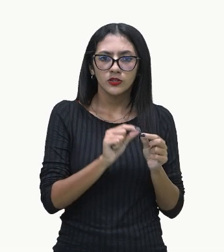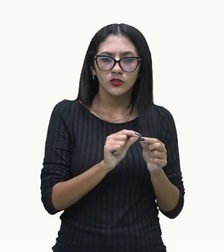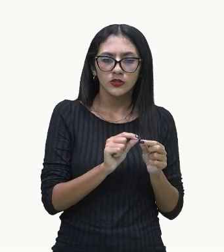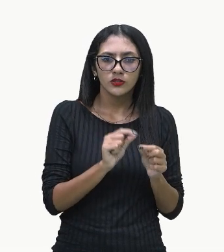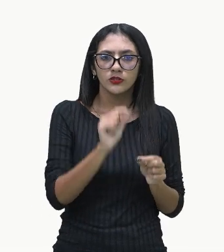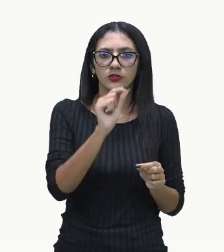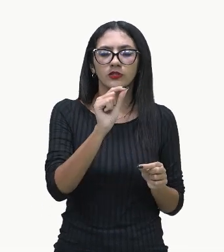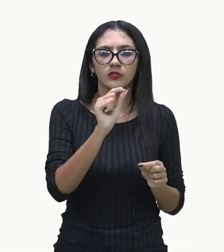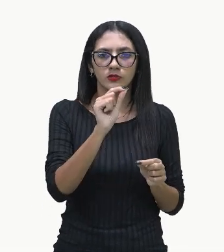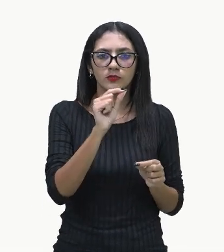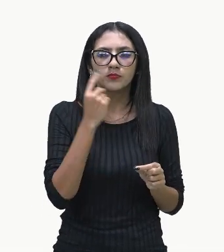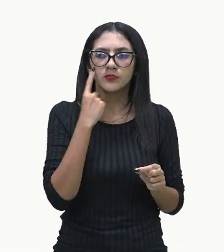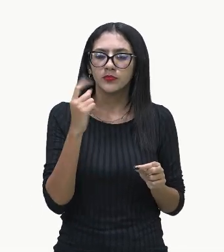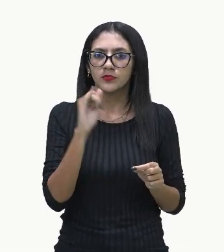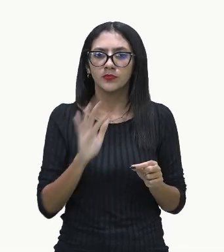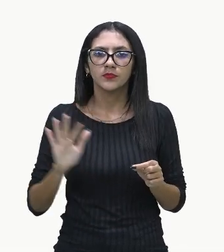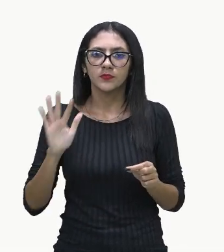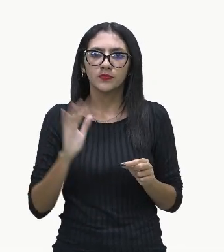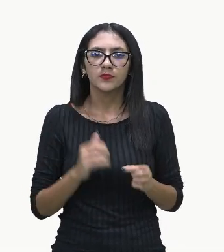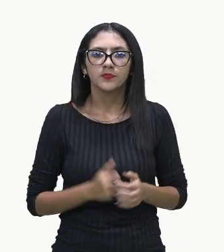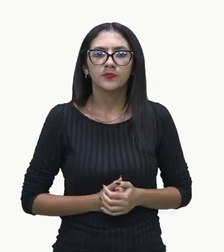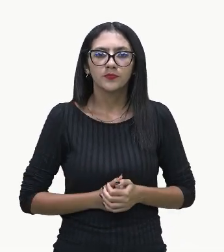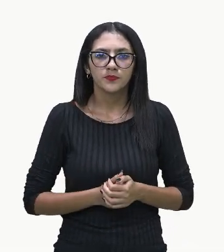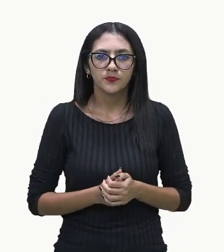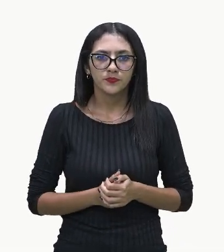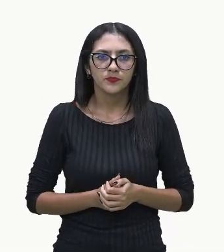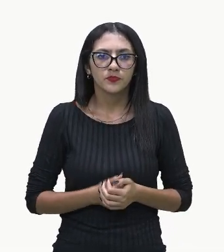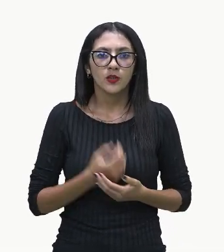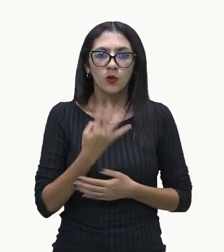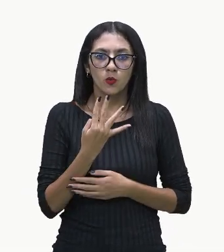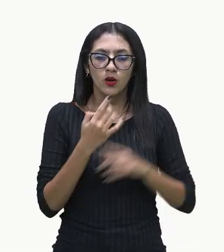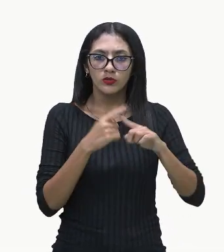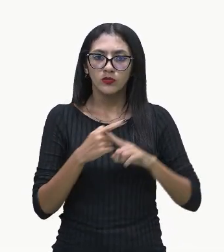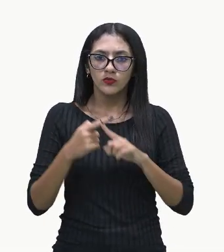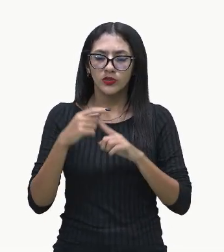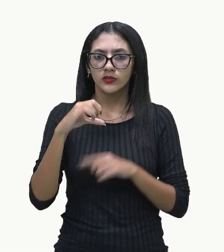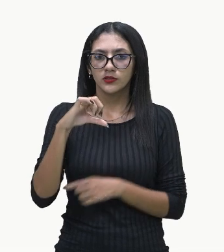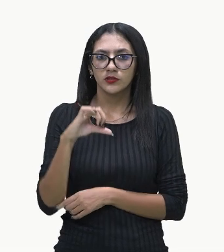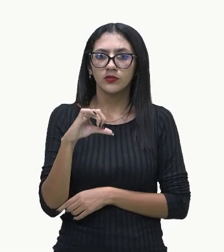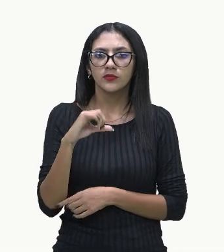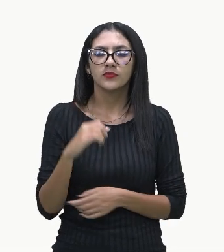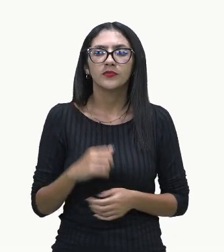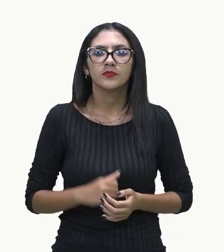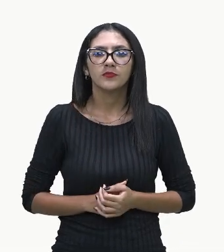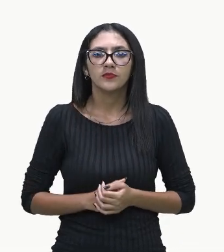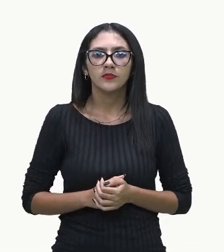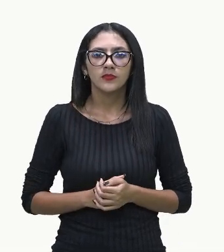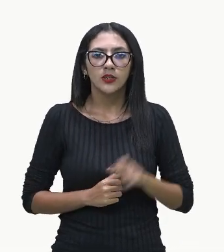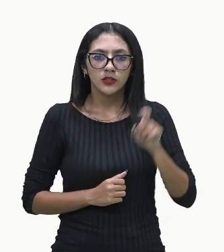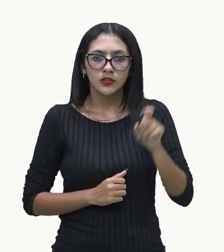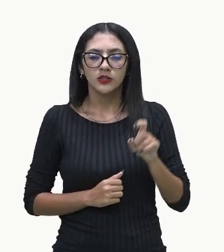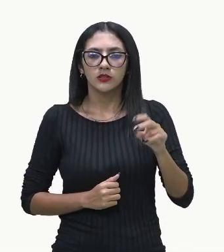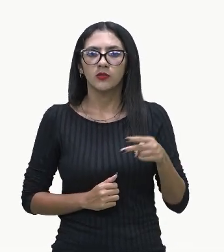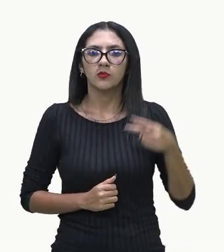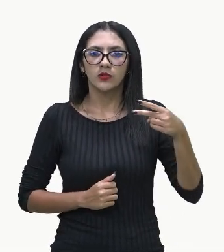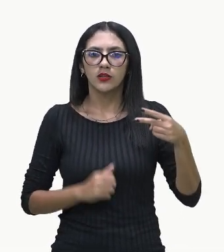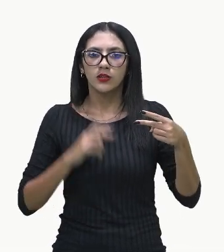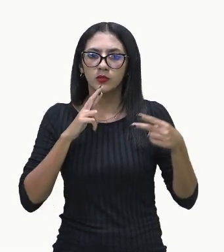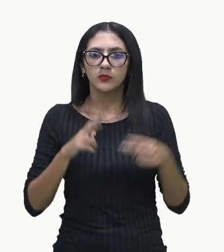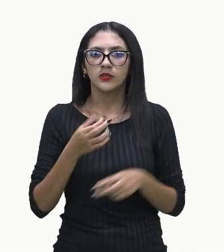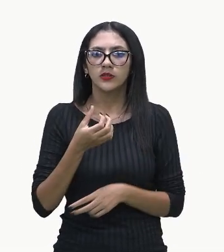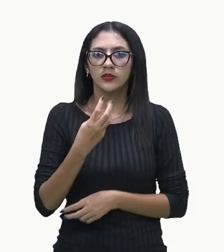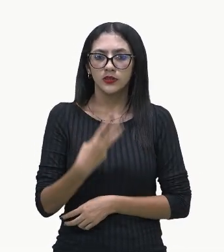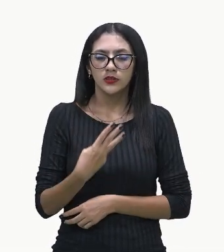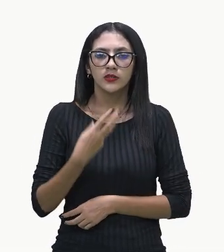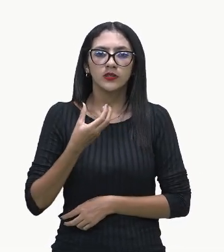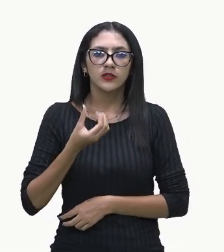triângulo retângulo, igual a 4 vezes 9. X ao quadrado é igual a 36. Qual